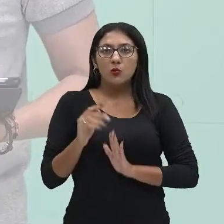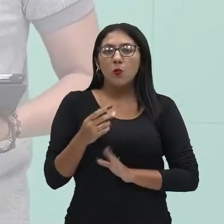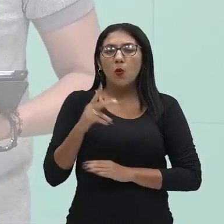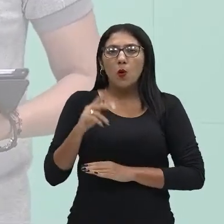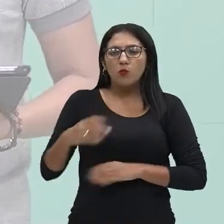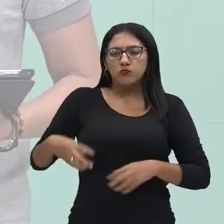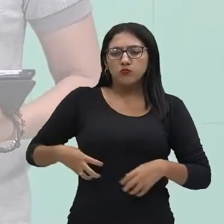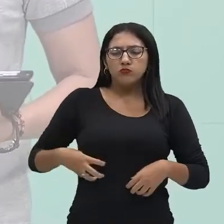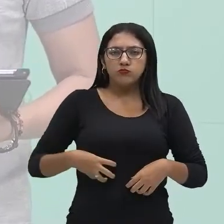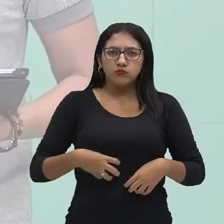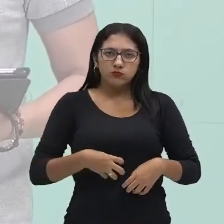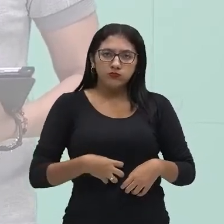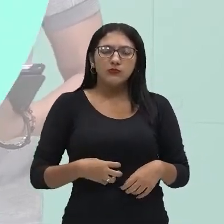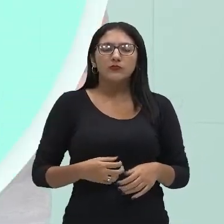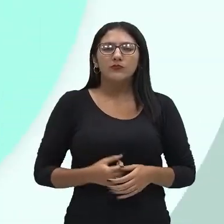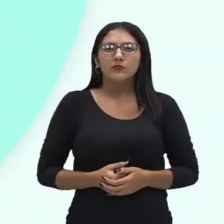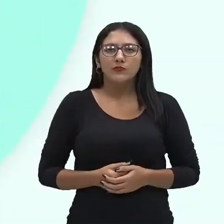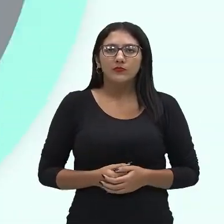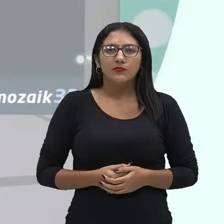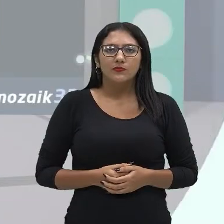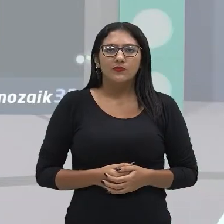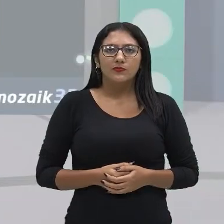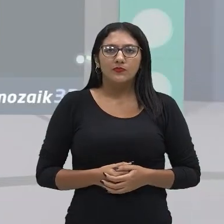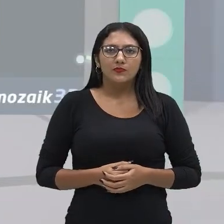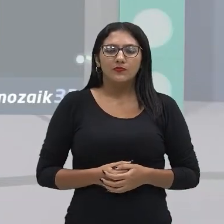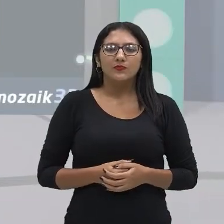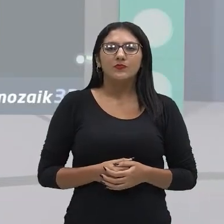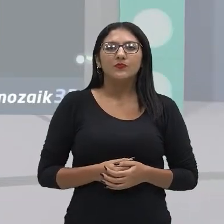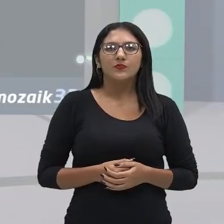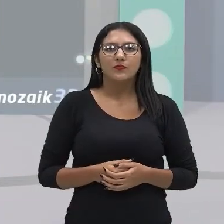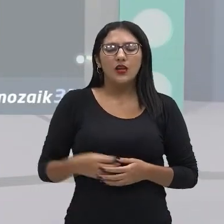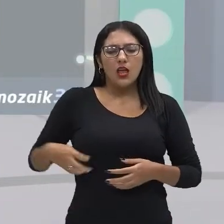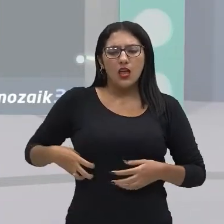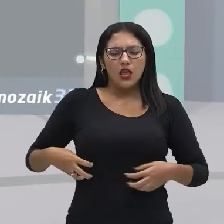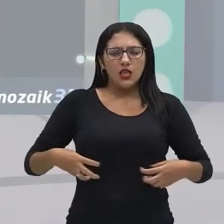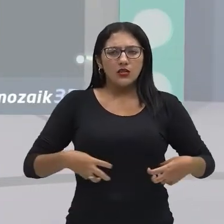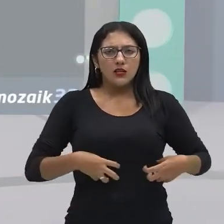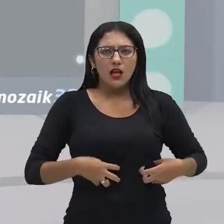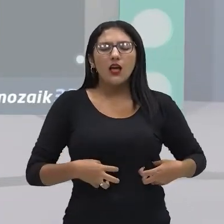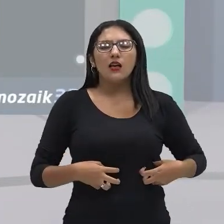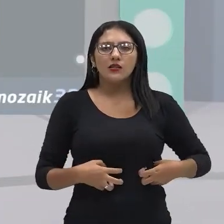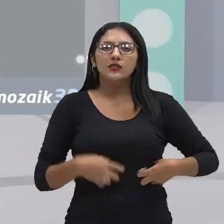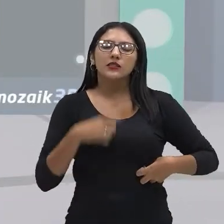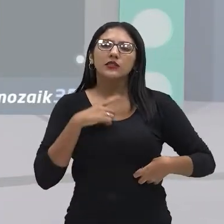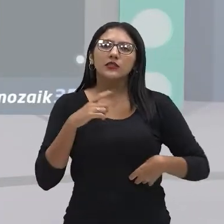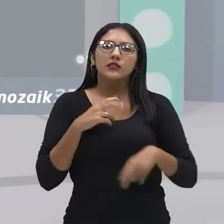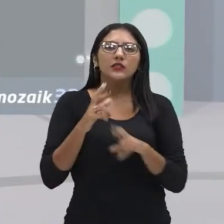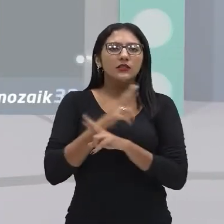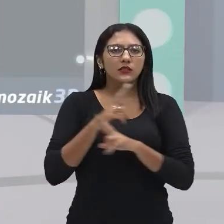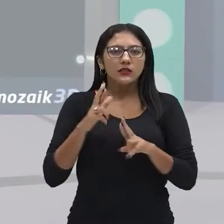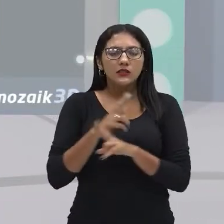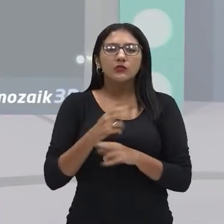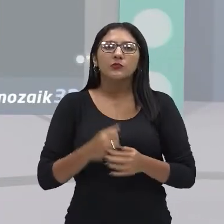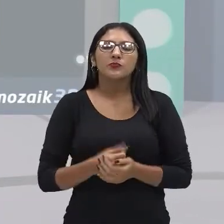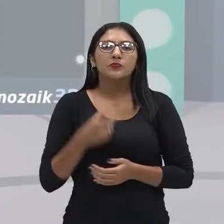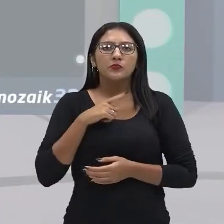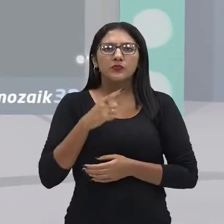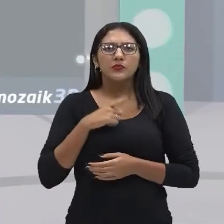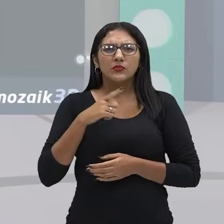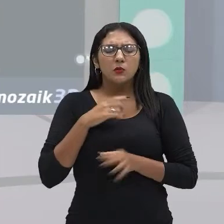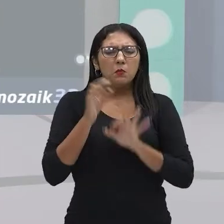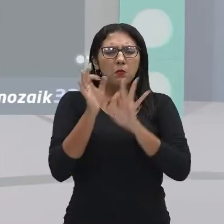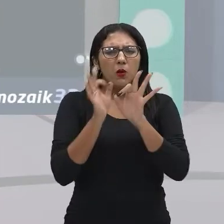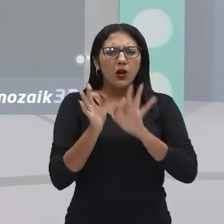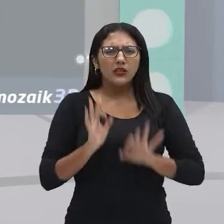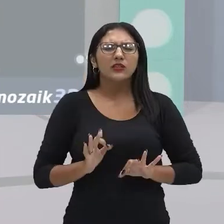endócrinos ou glândulas endócrinas. Os órgãos endócrinos ou glândulas endócrinas, elas estão